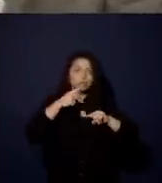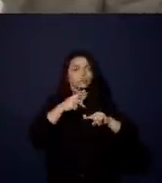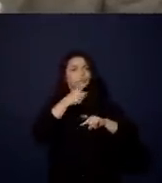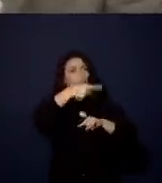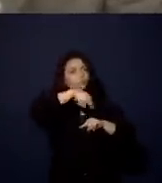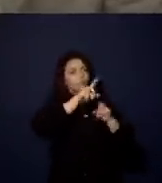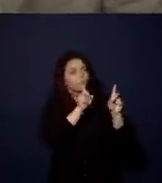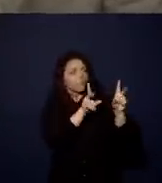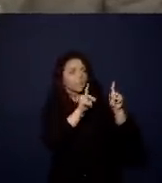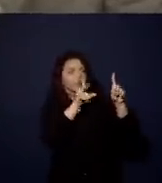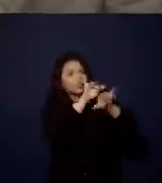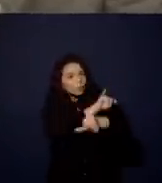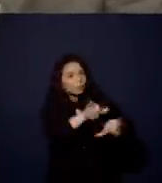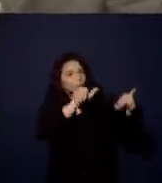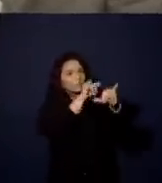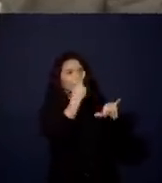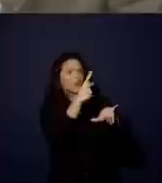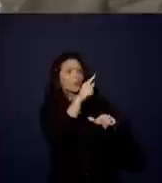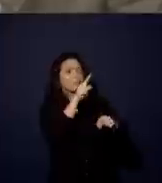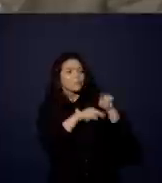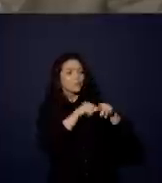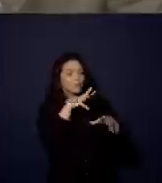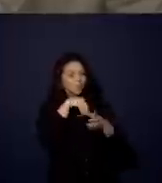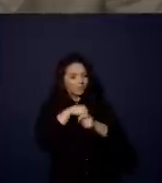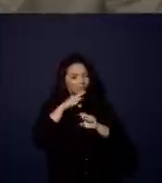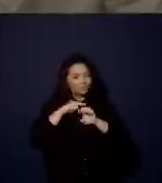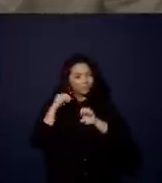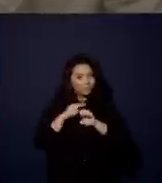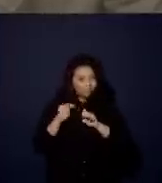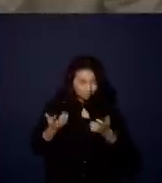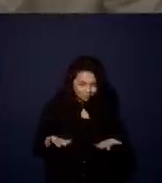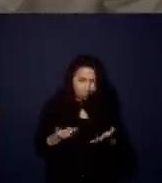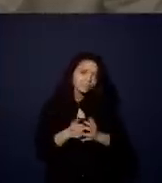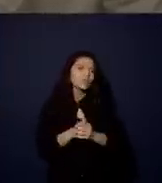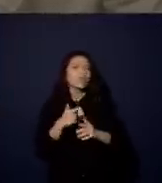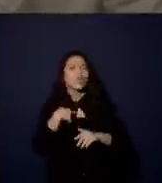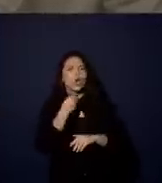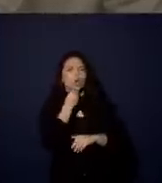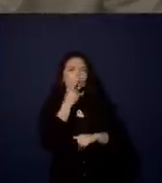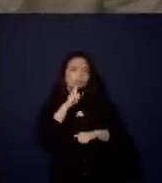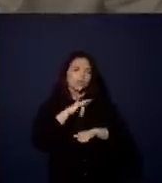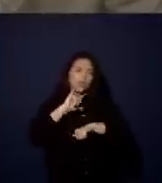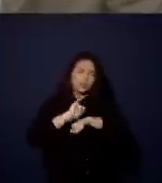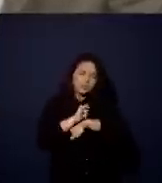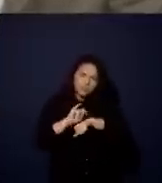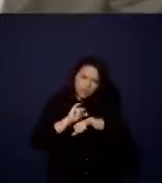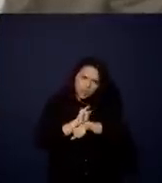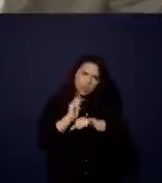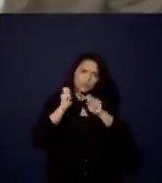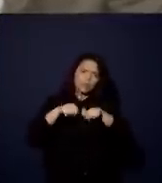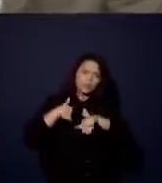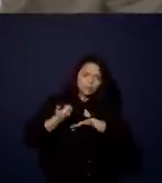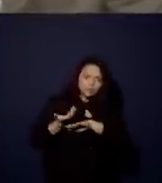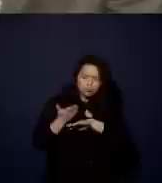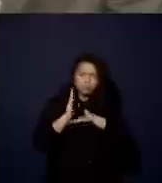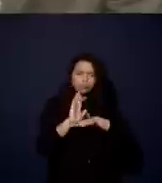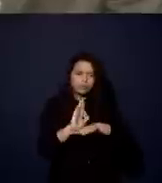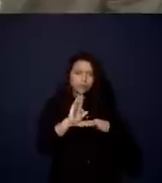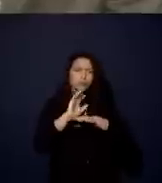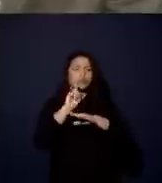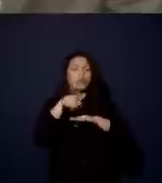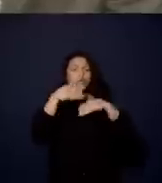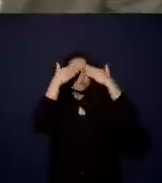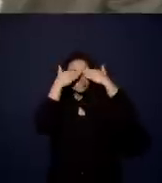enfim nosso caso a gente tem Clara Nossa estratégia que capitaliza em cima dessa visão